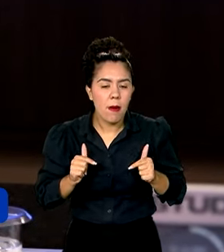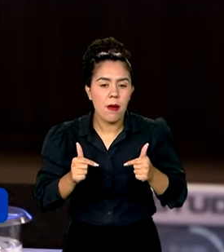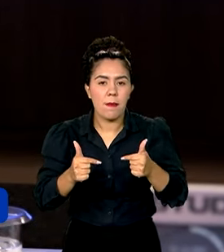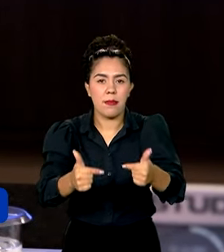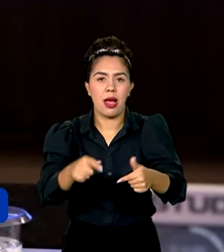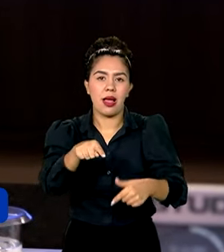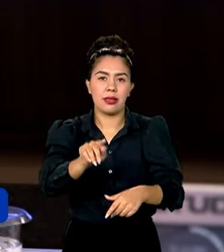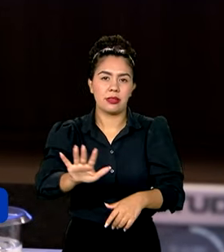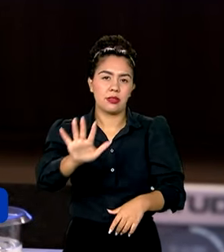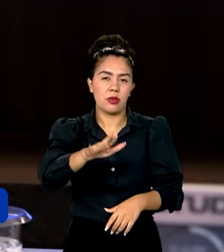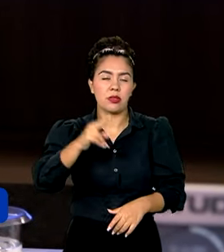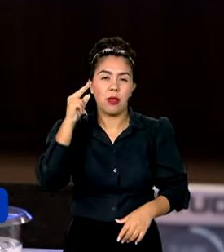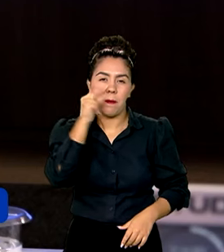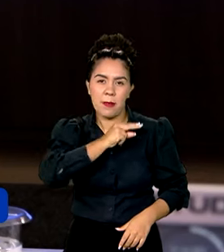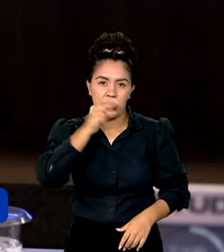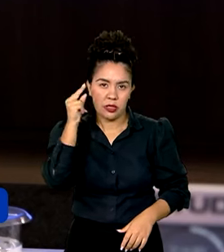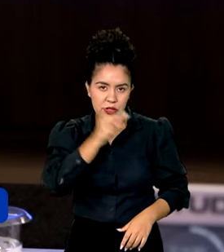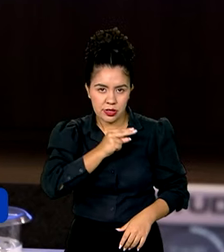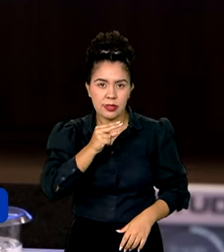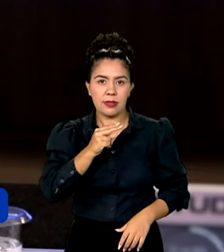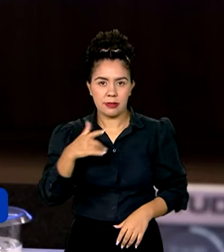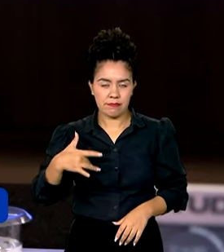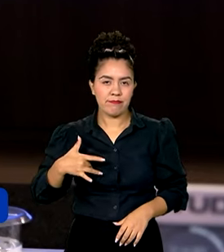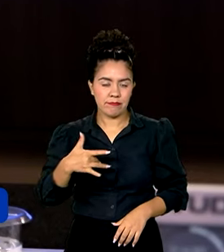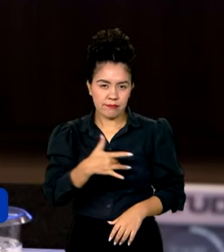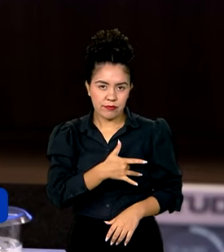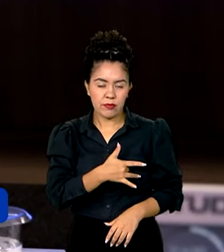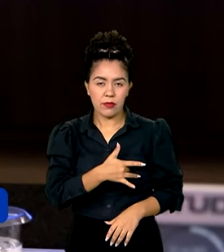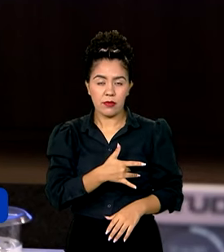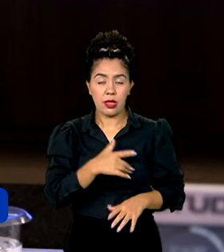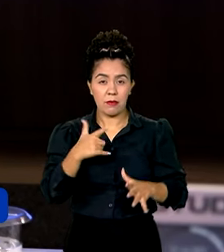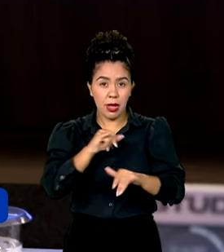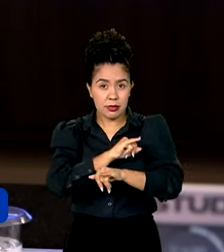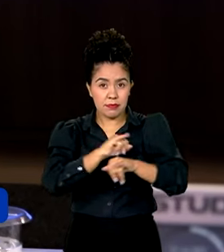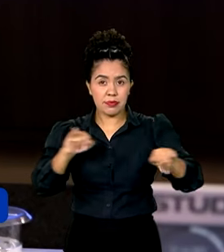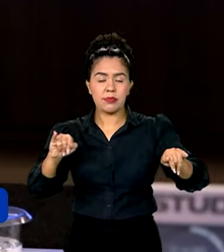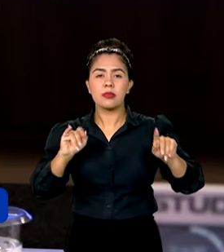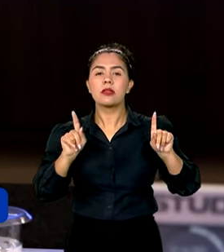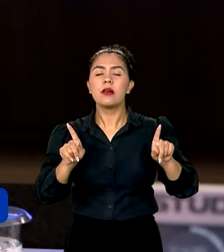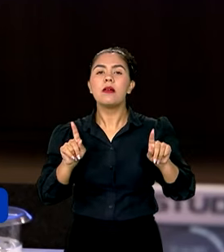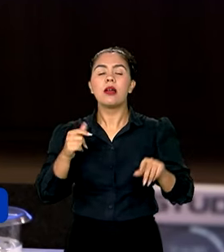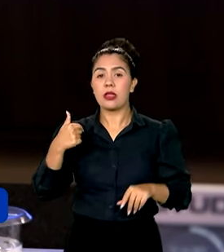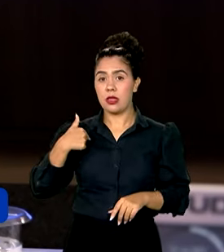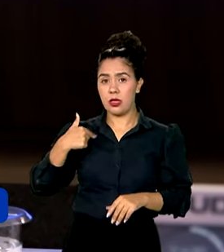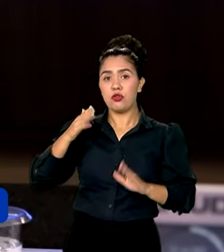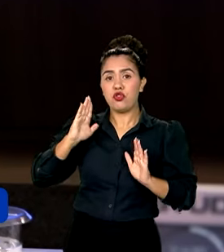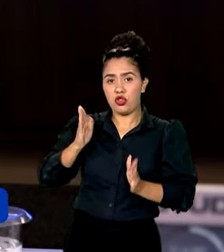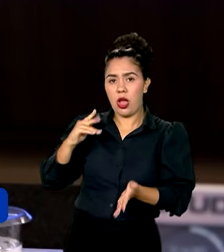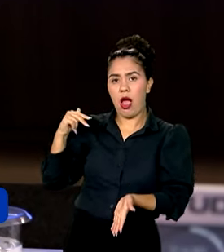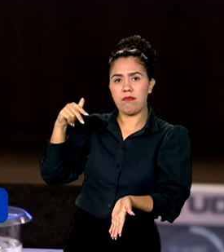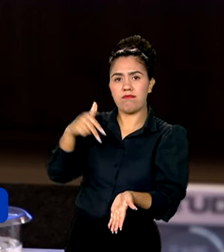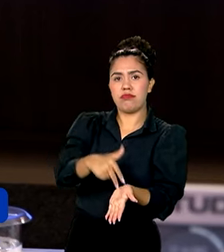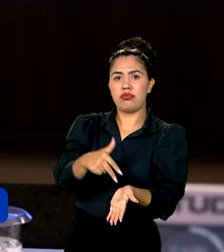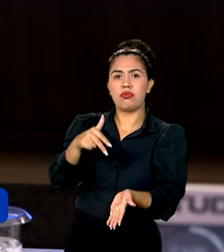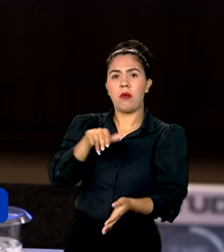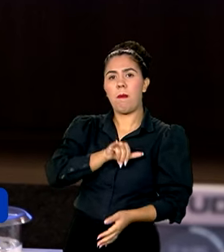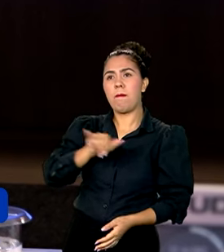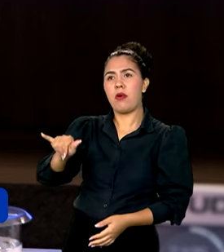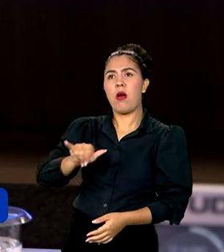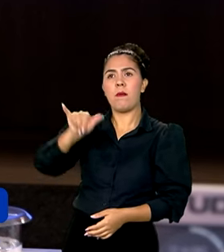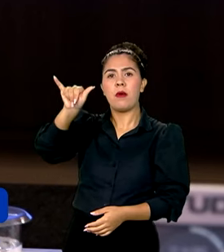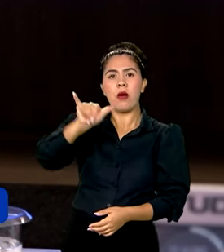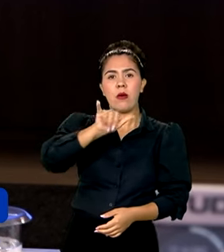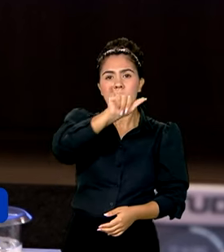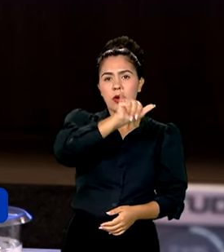emergência sanitária lembrar também que eu já estive em todos os estados da região eh na semana passada em